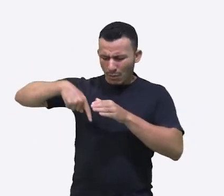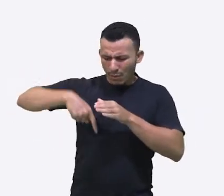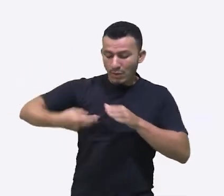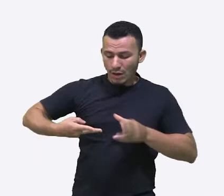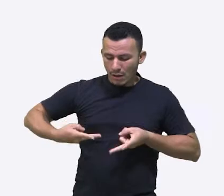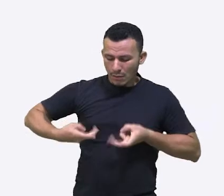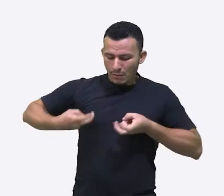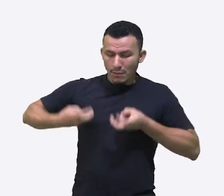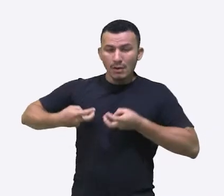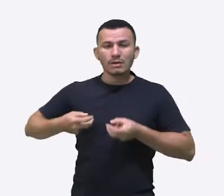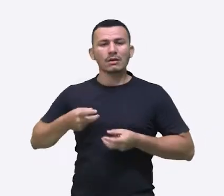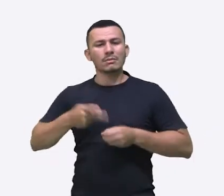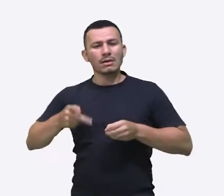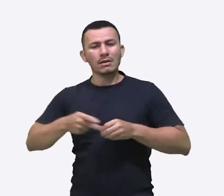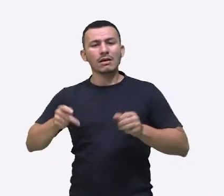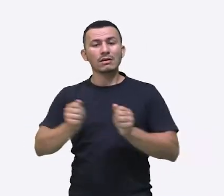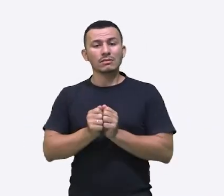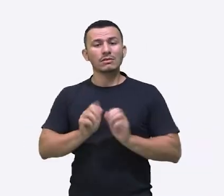e gás.